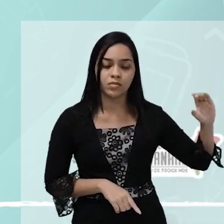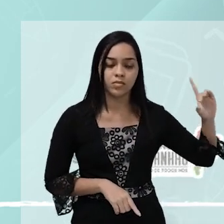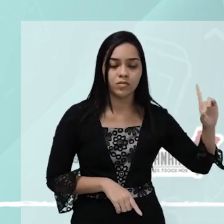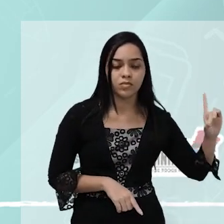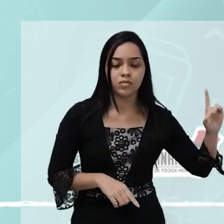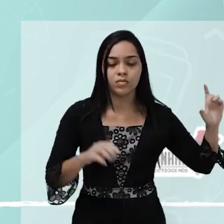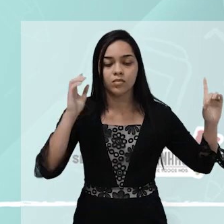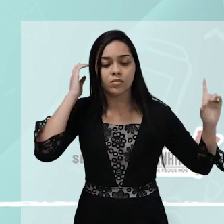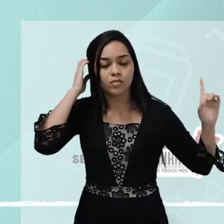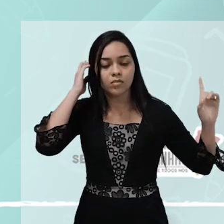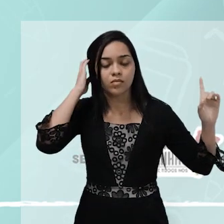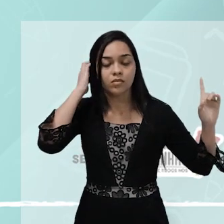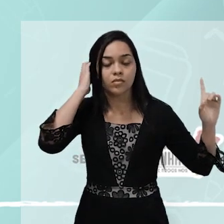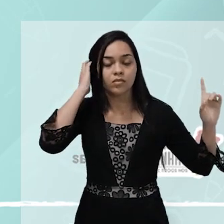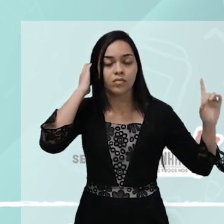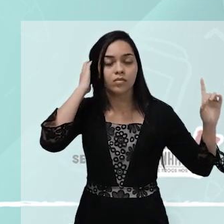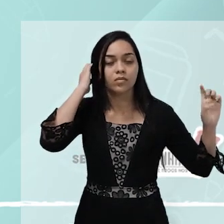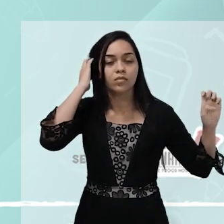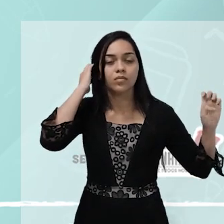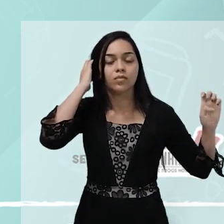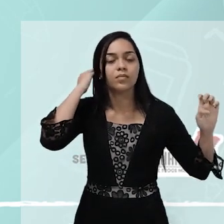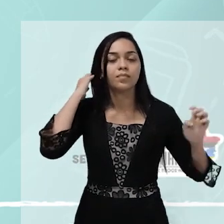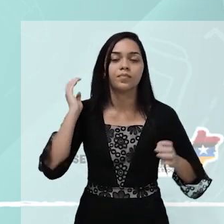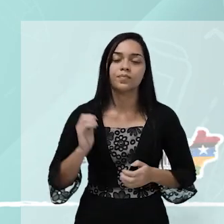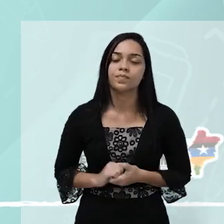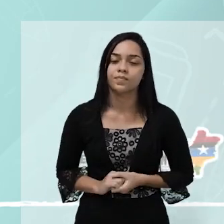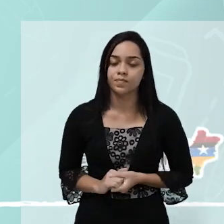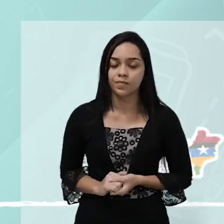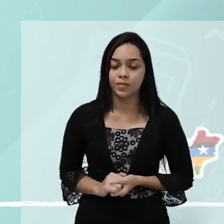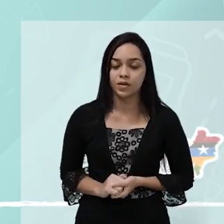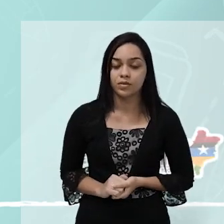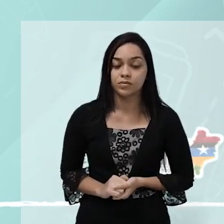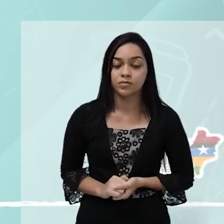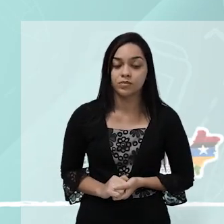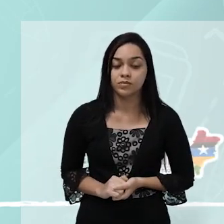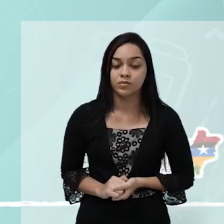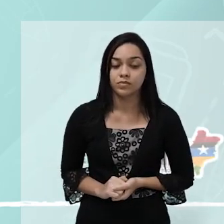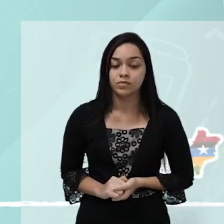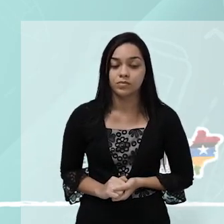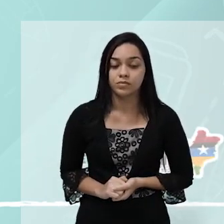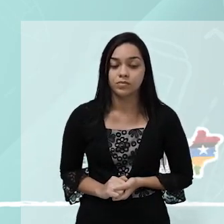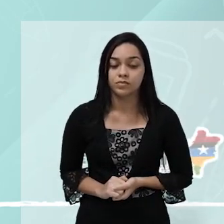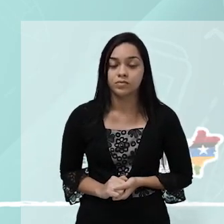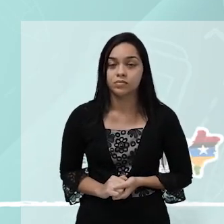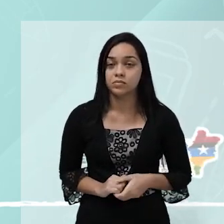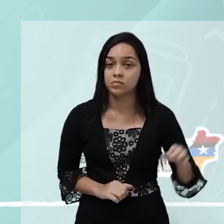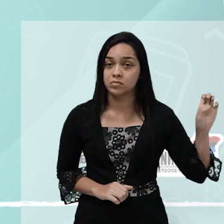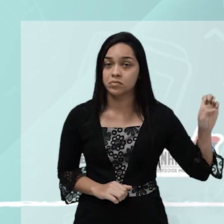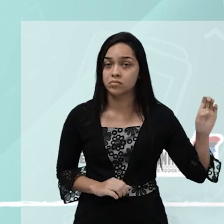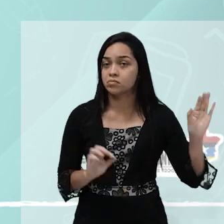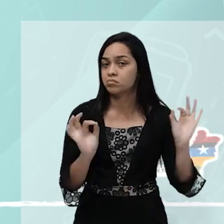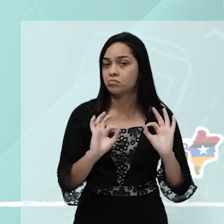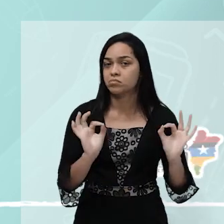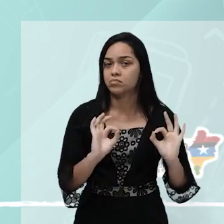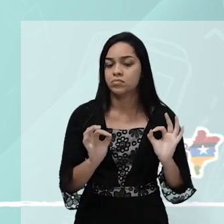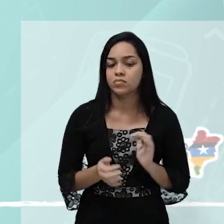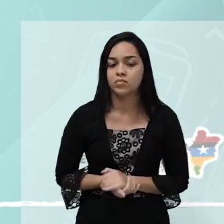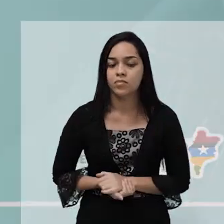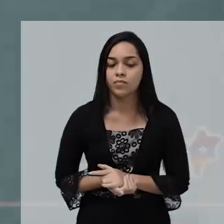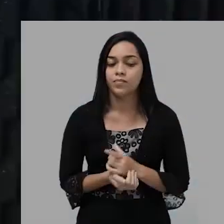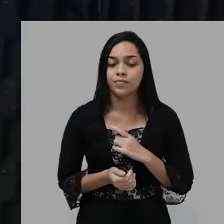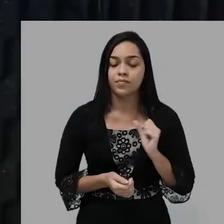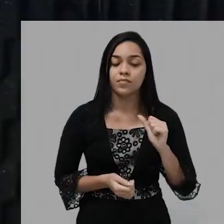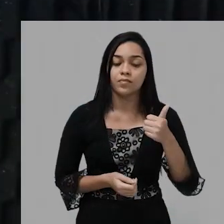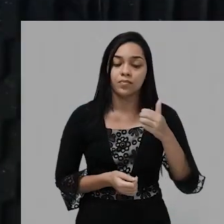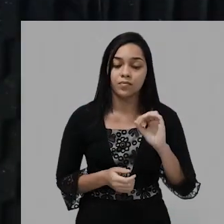1.102 estrofes, conta a viagem de Vasco da Gama às Índias. Vamos ver? nenhuma das alternativas, né? Ela é composta